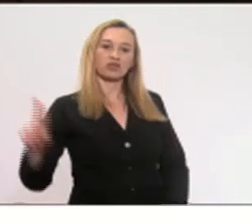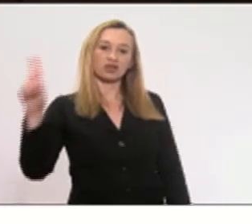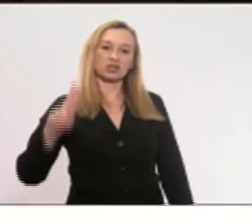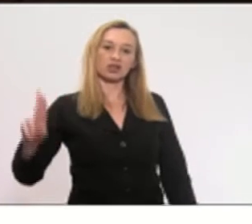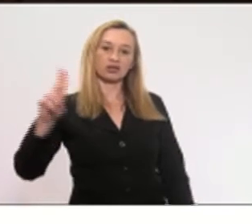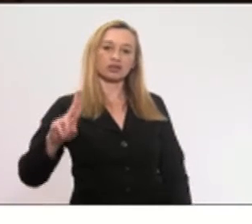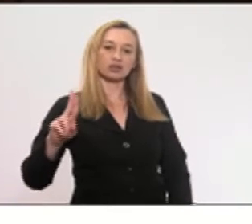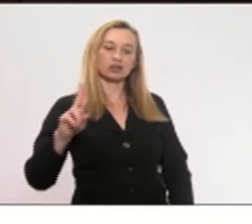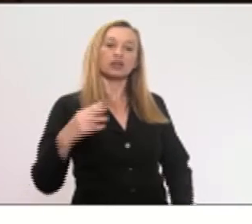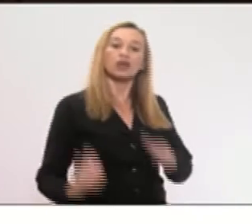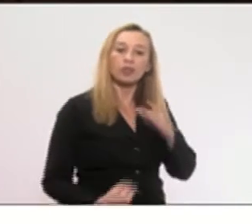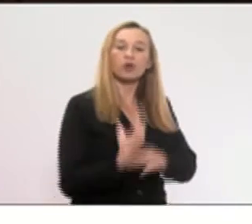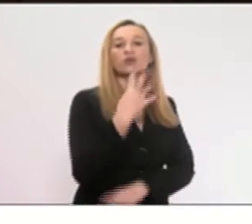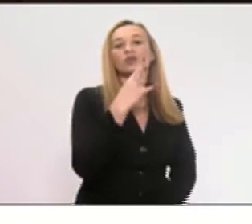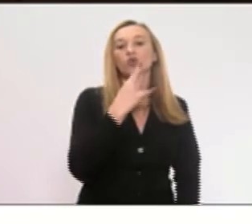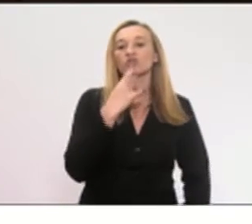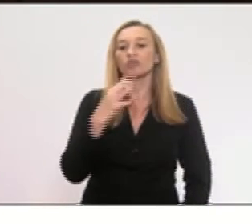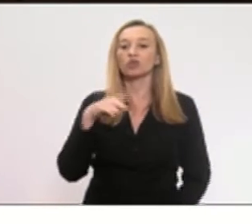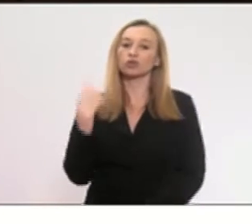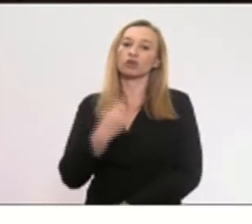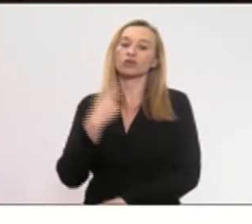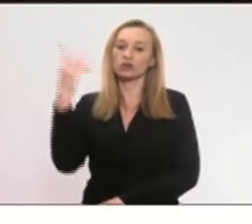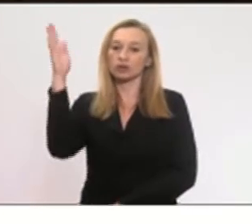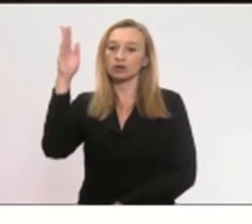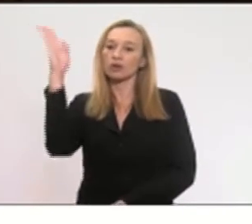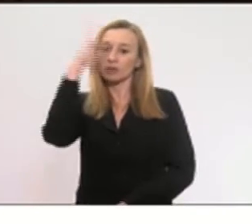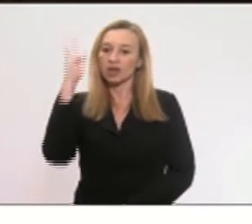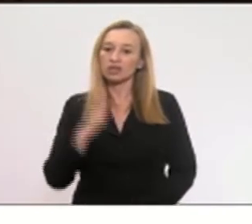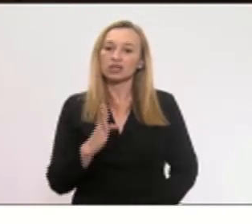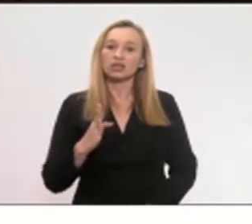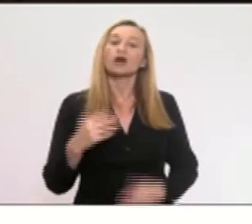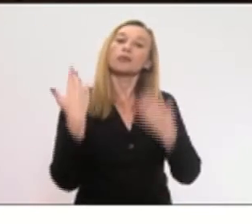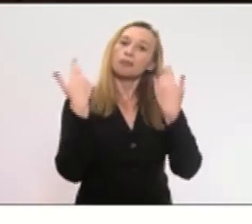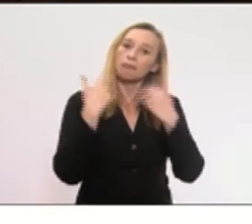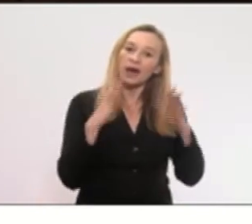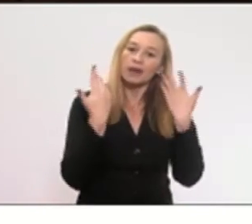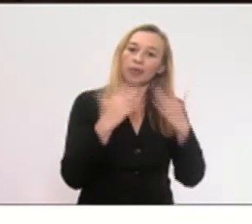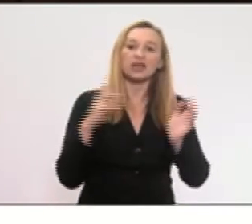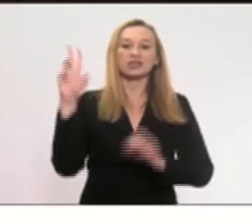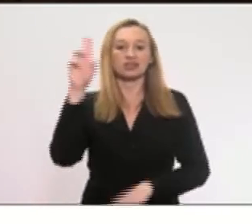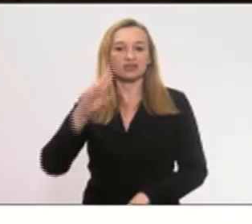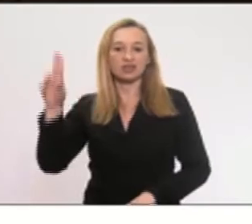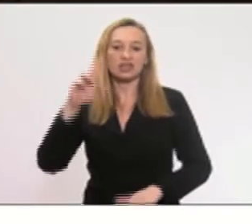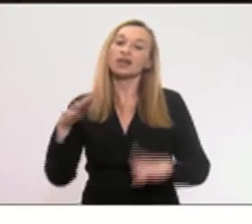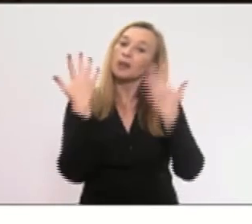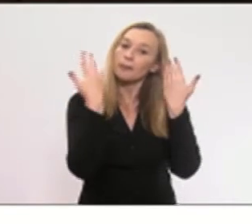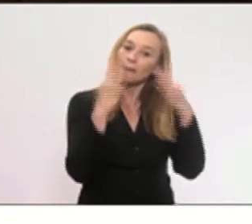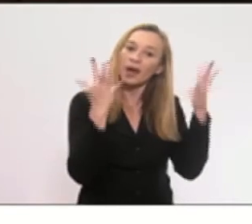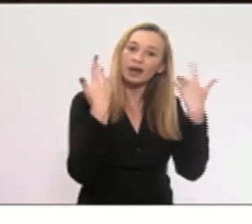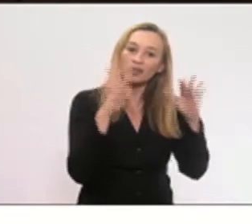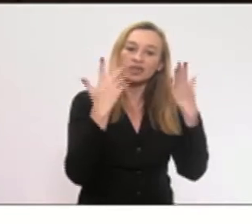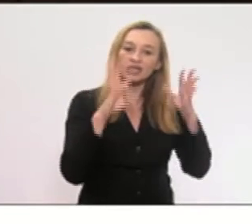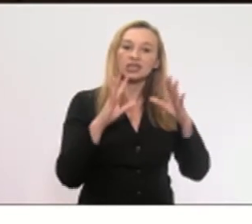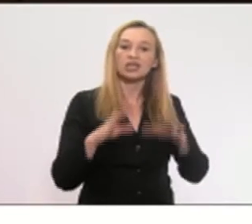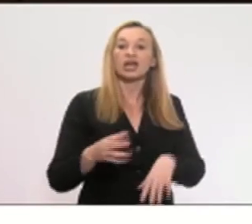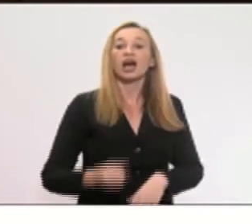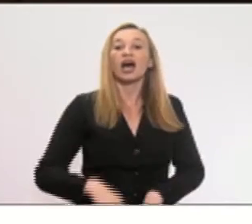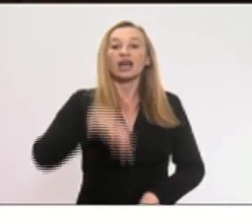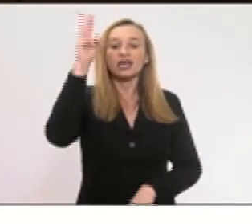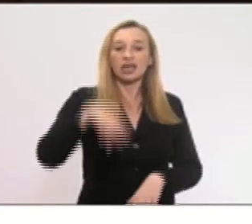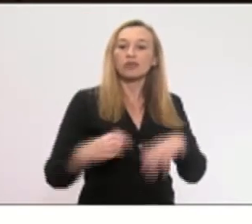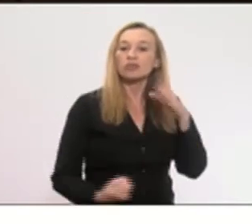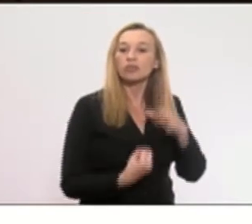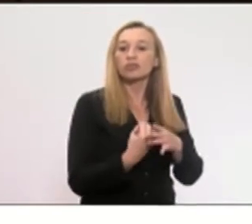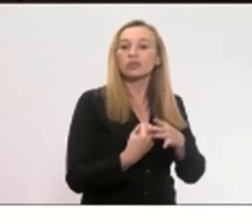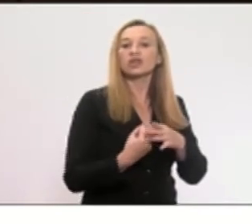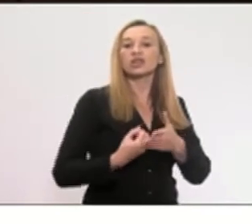e a produção de conhecimento no nosso país. Parabéns às universidades, parabéns a quem produz conhecimento, a quem